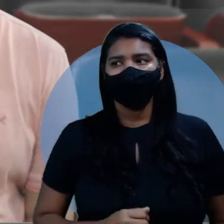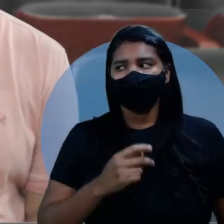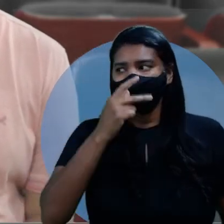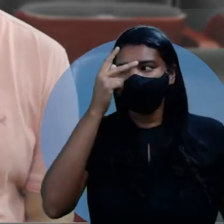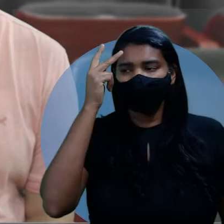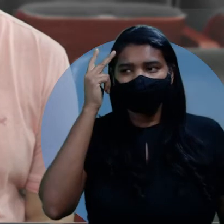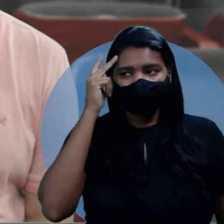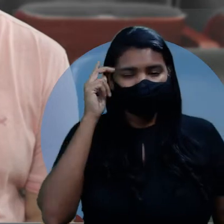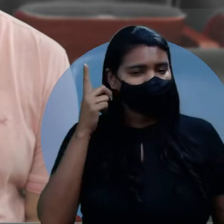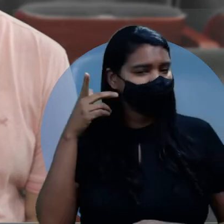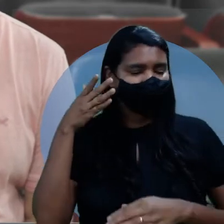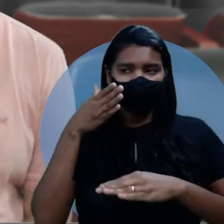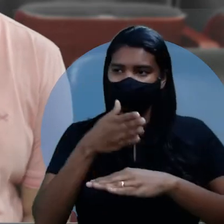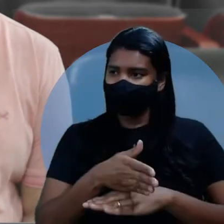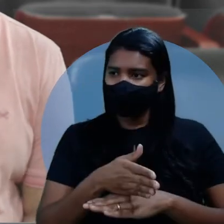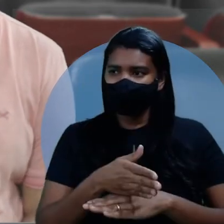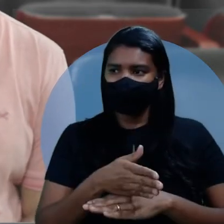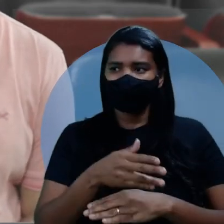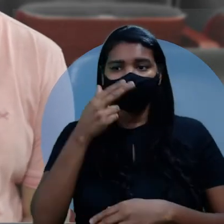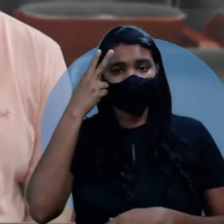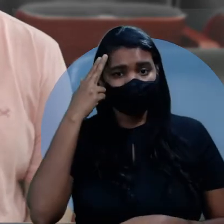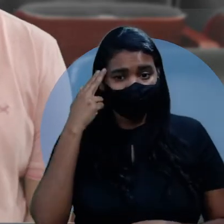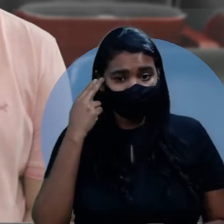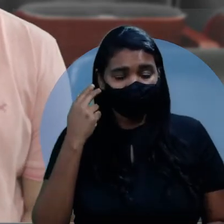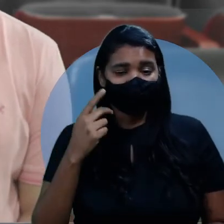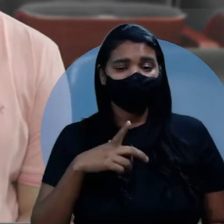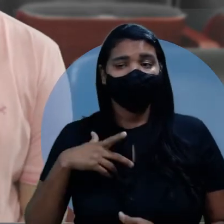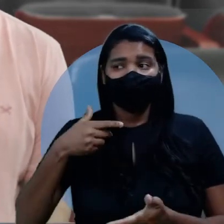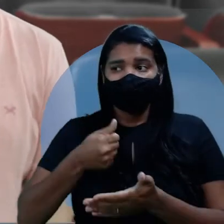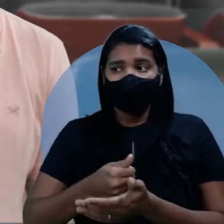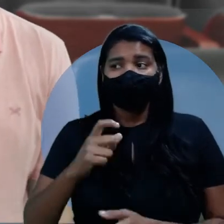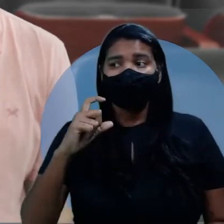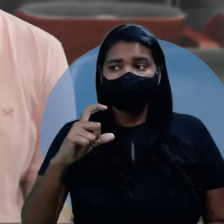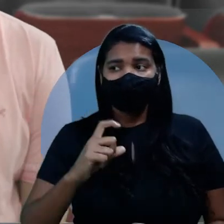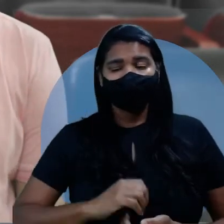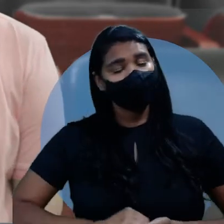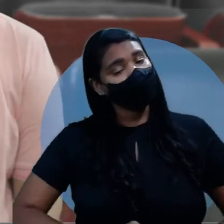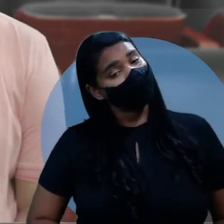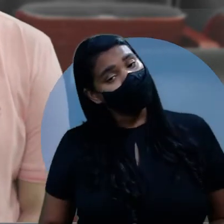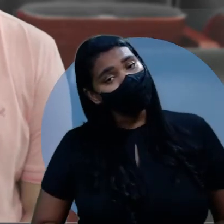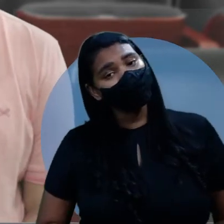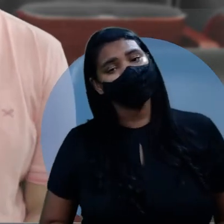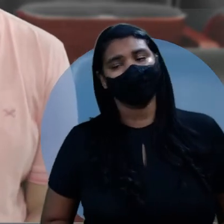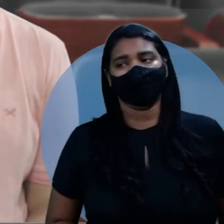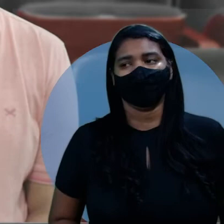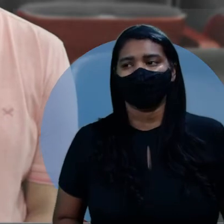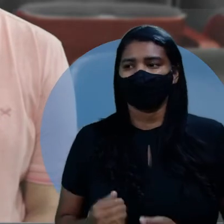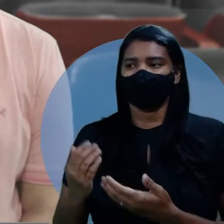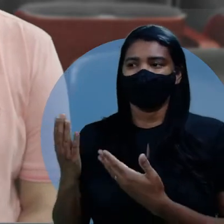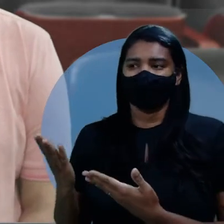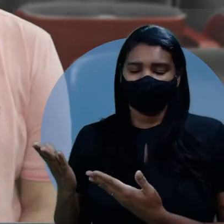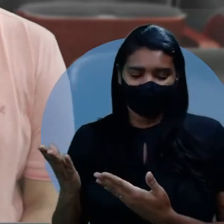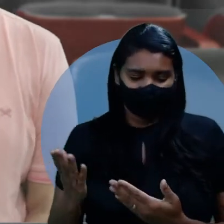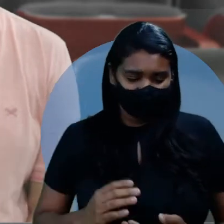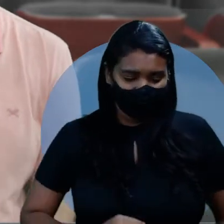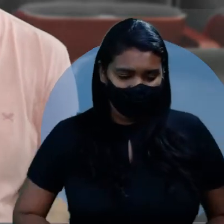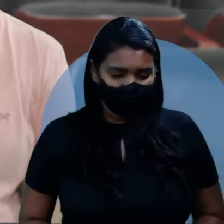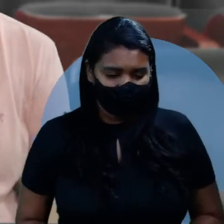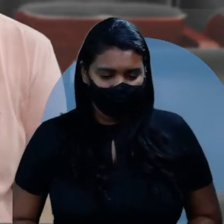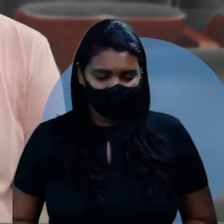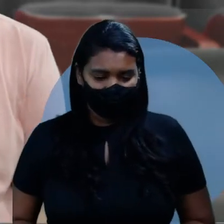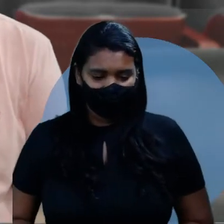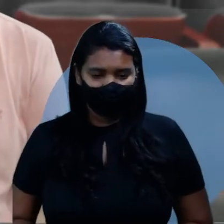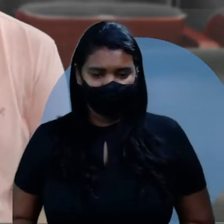terno e gravata não entravam, mesmo que você tivesse comprado o ingresso, viu? Agora, professor, veja só, eu trago aqui um depoimento de um